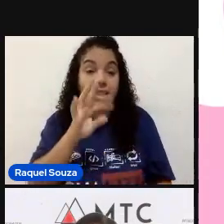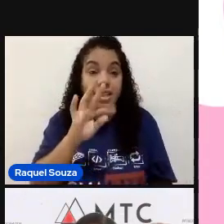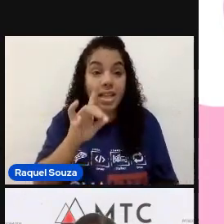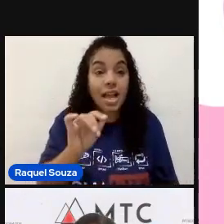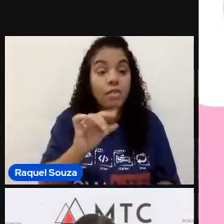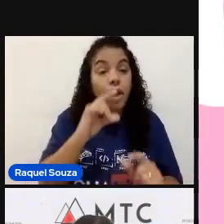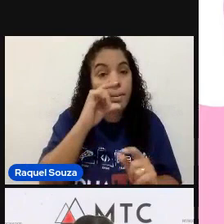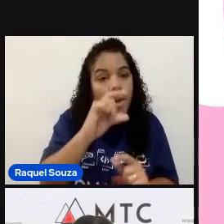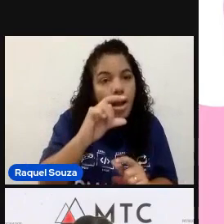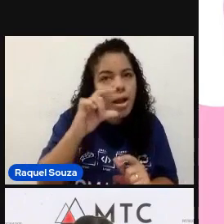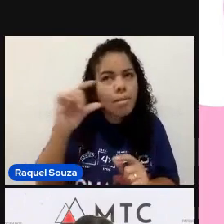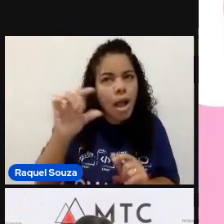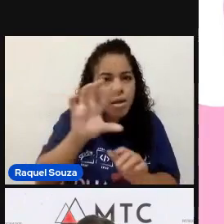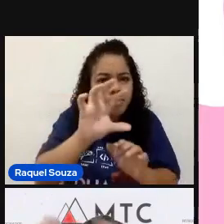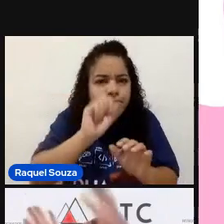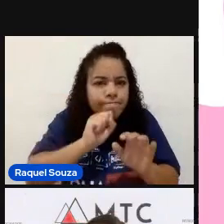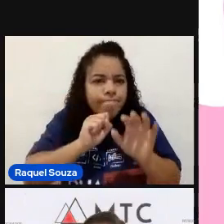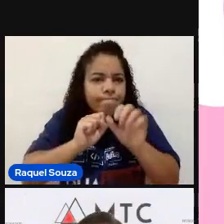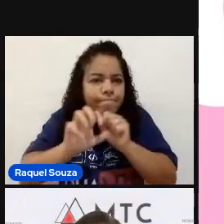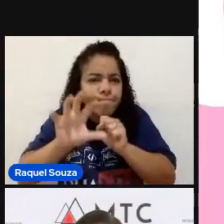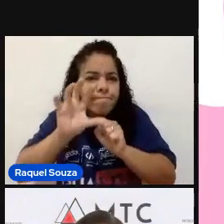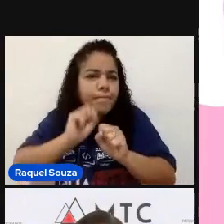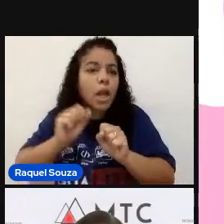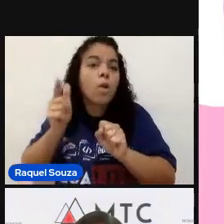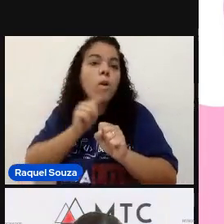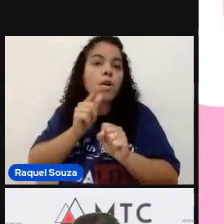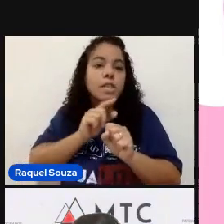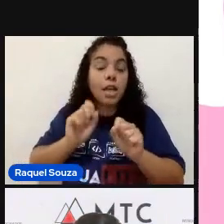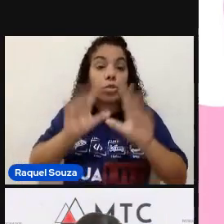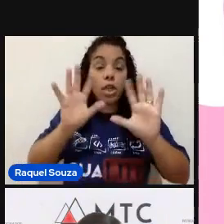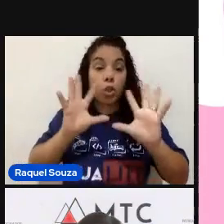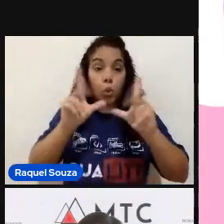melhor fragmentos do que a tela toda cheia.